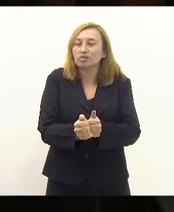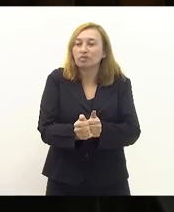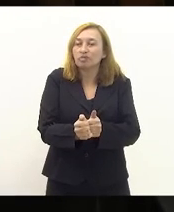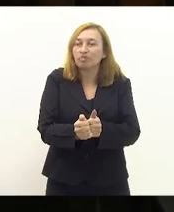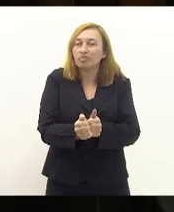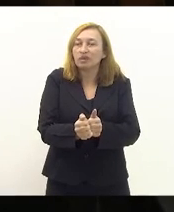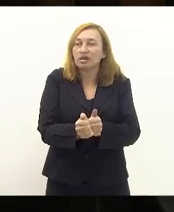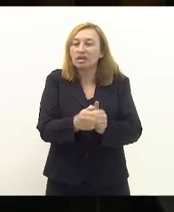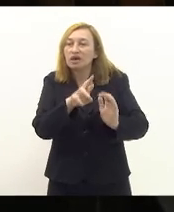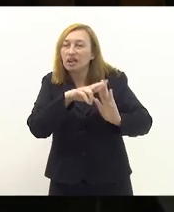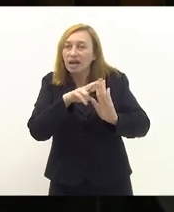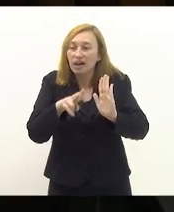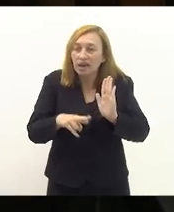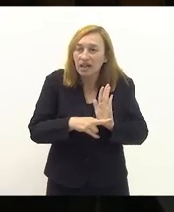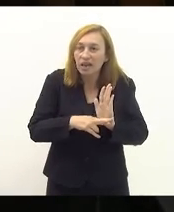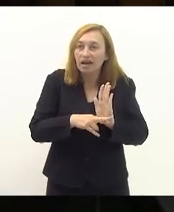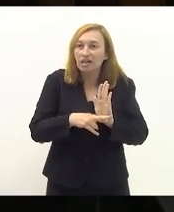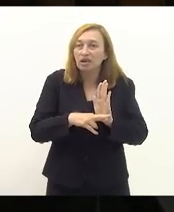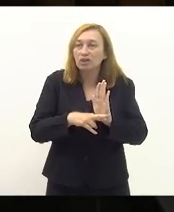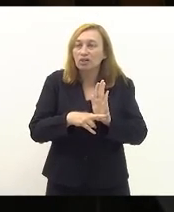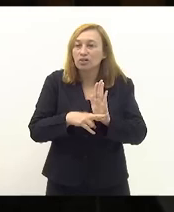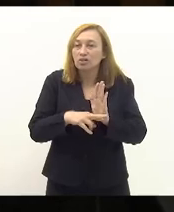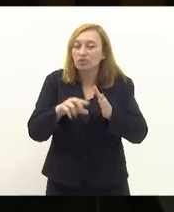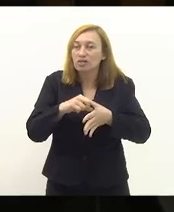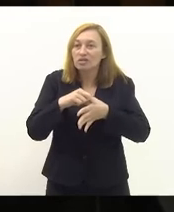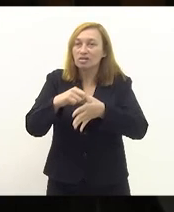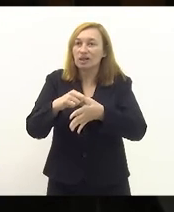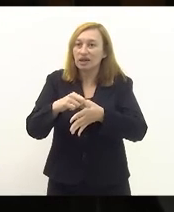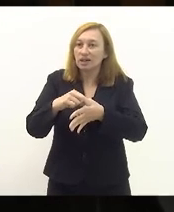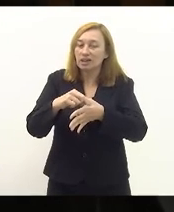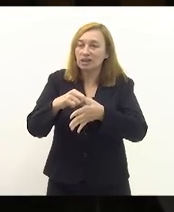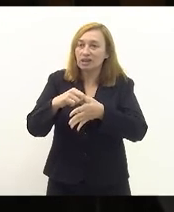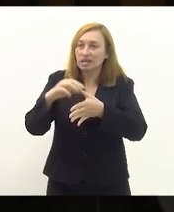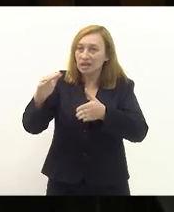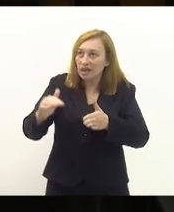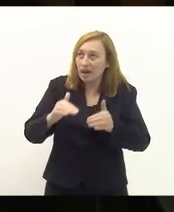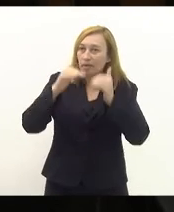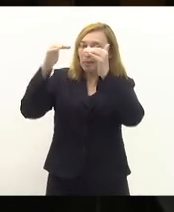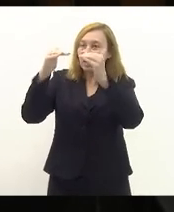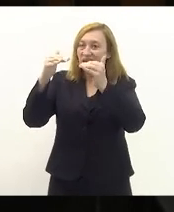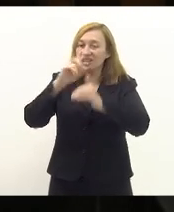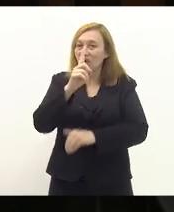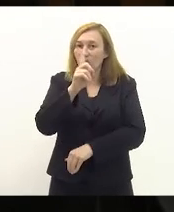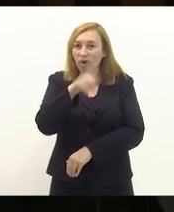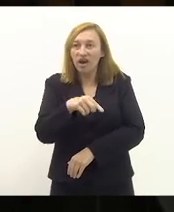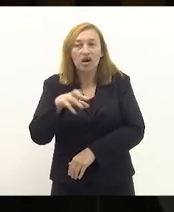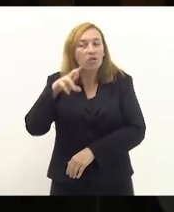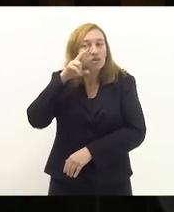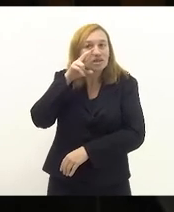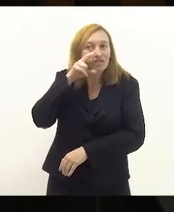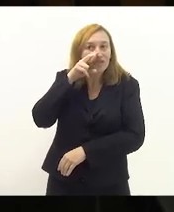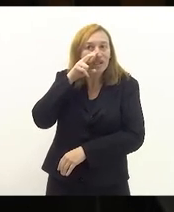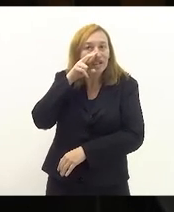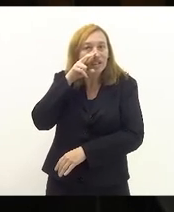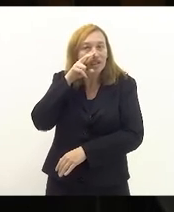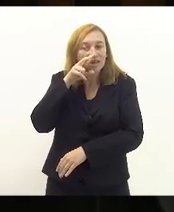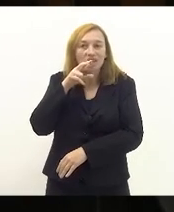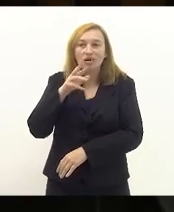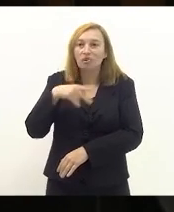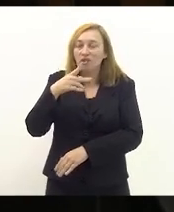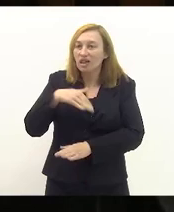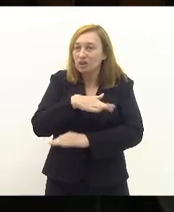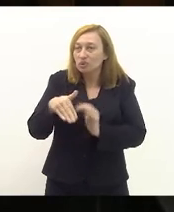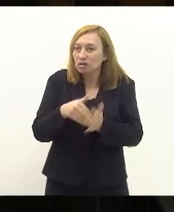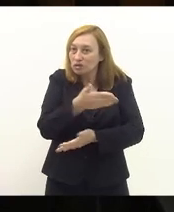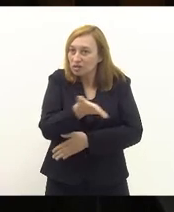e a diretriz do nosso Líder é maior não é o rosenverg hoje é velho ou peça de uma engrenagem então como eu digo a